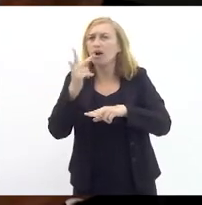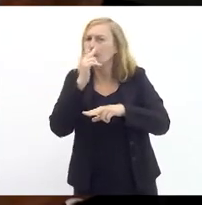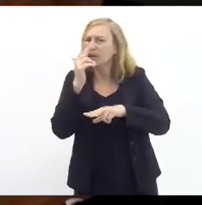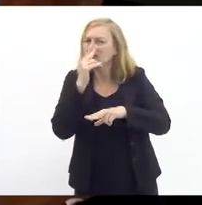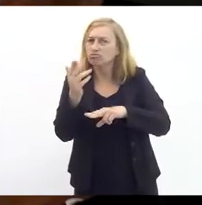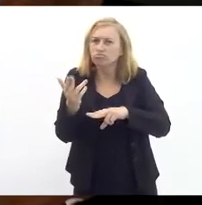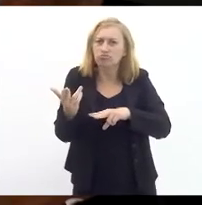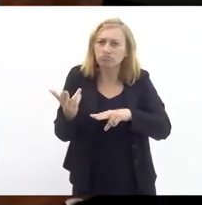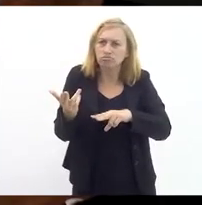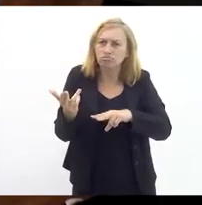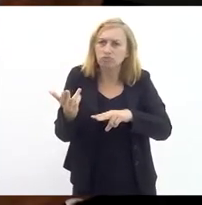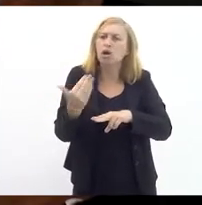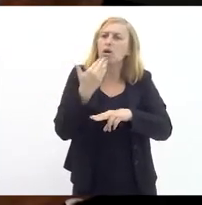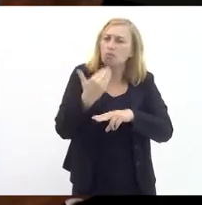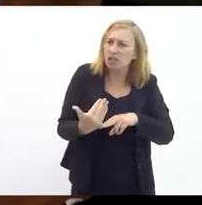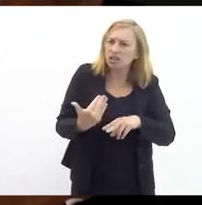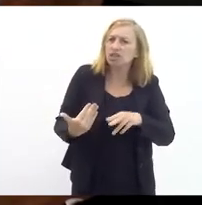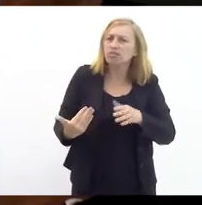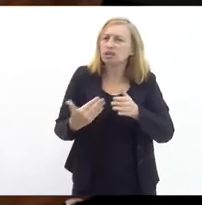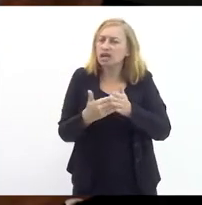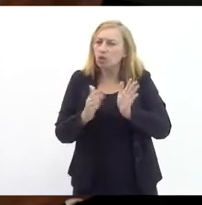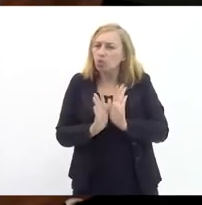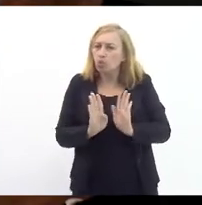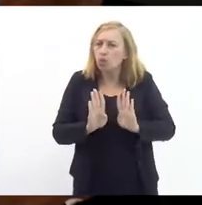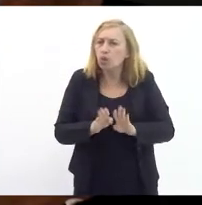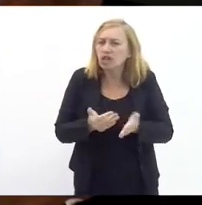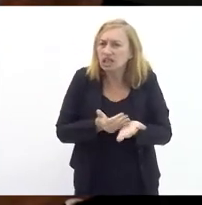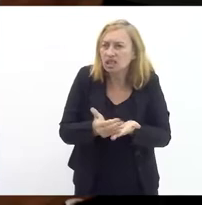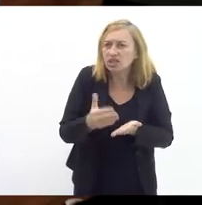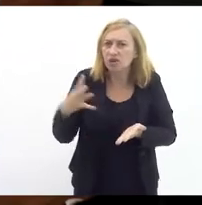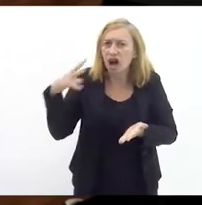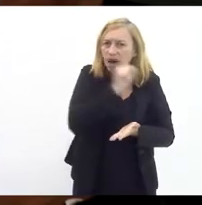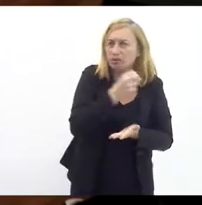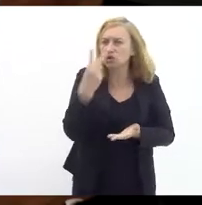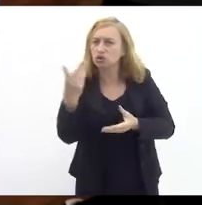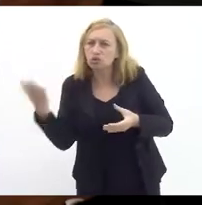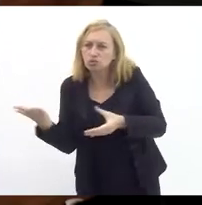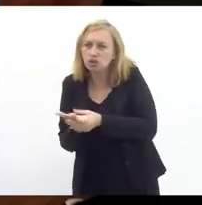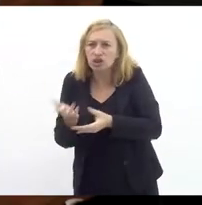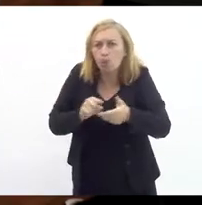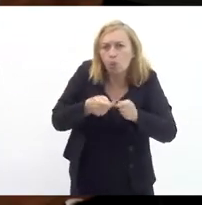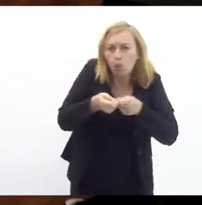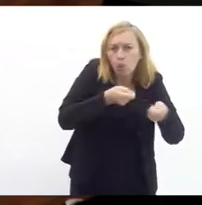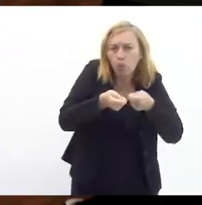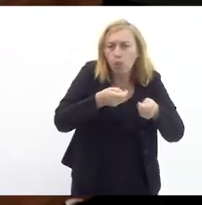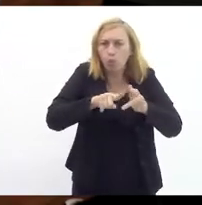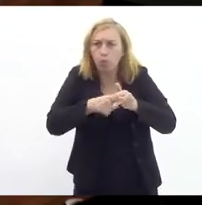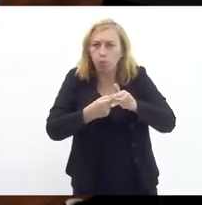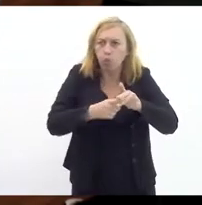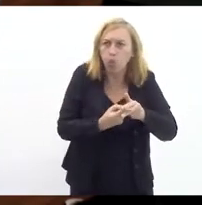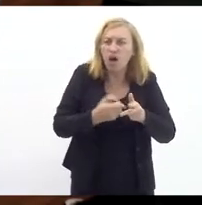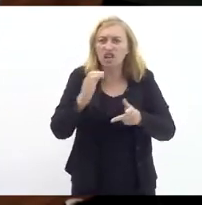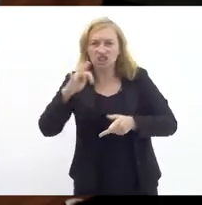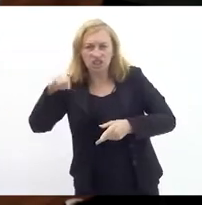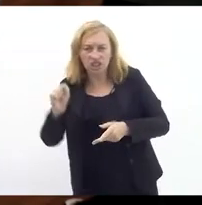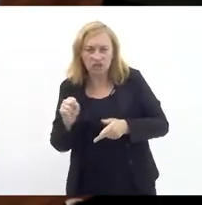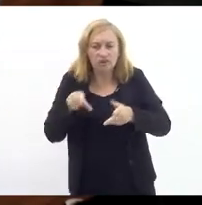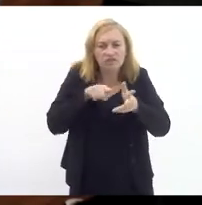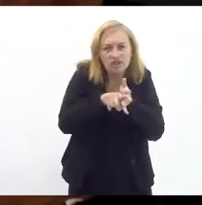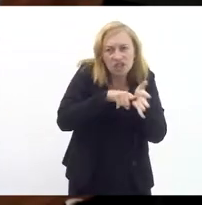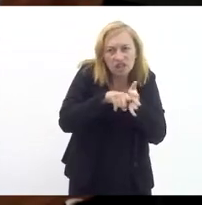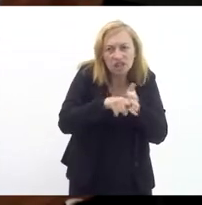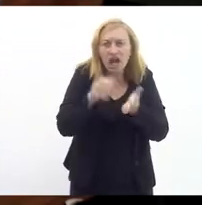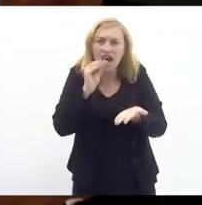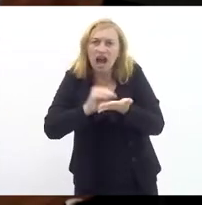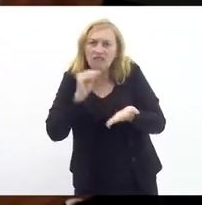aparentemente, solicitamos até a abertura imediata de 2 processos regulatórios à Getrans para fiscalizar a